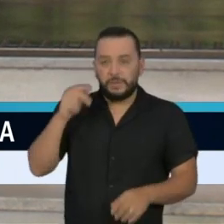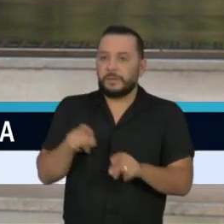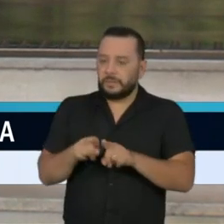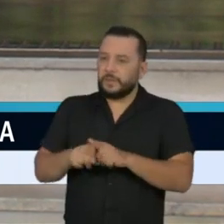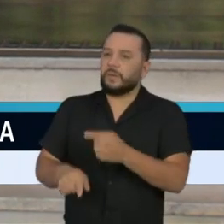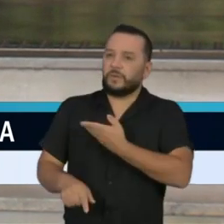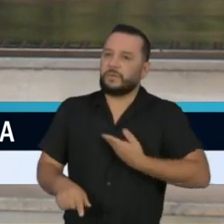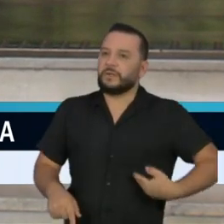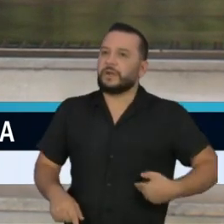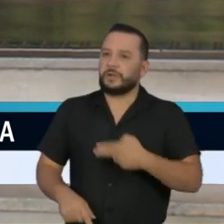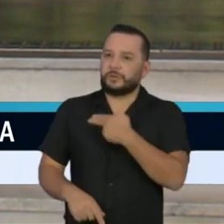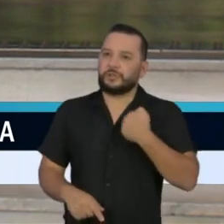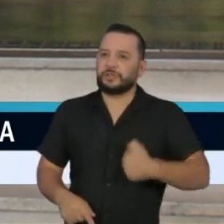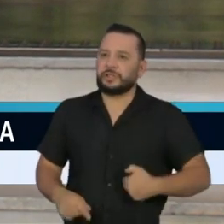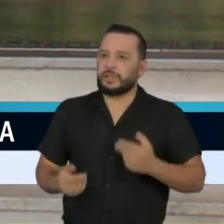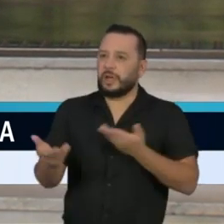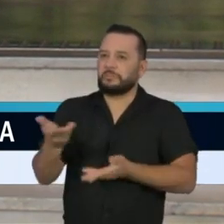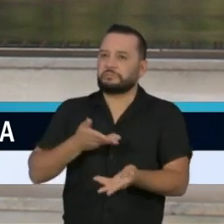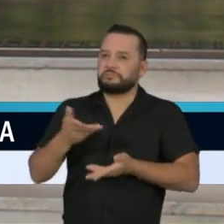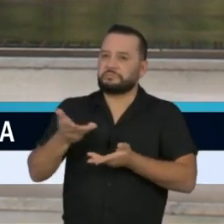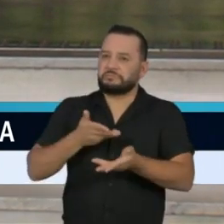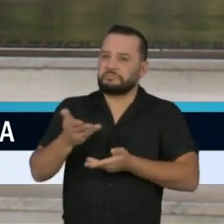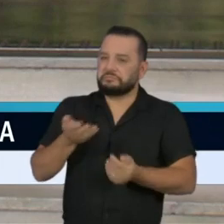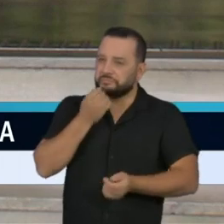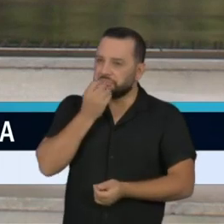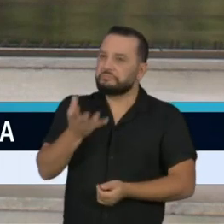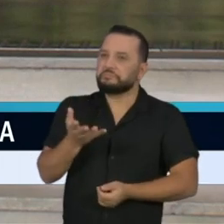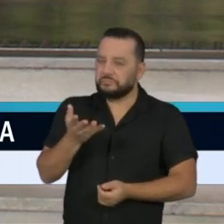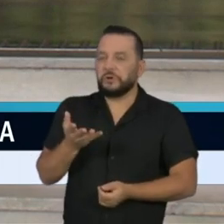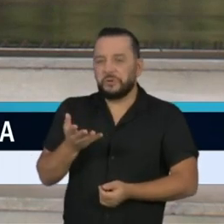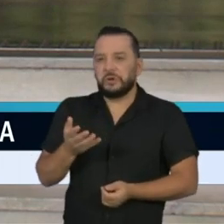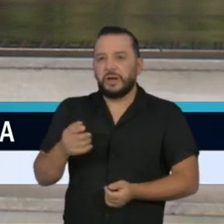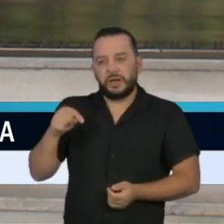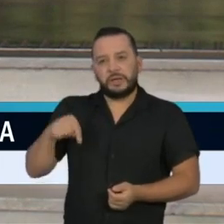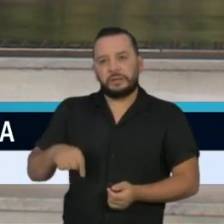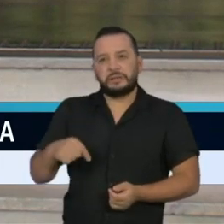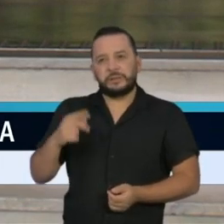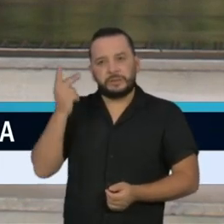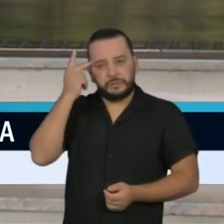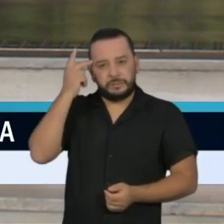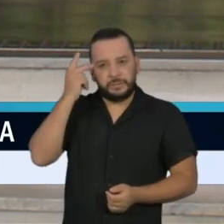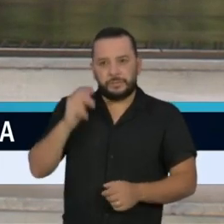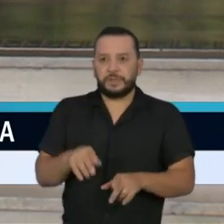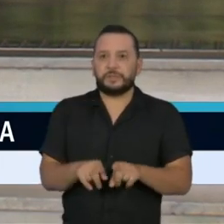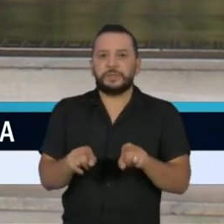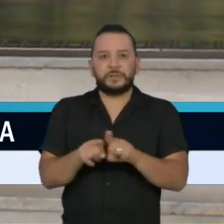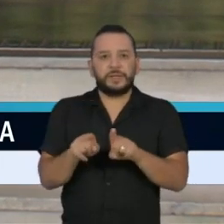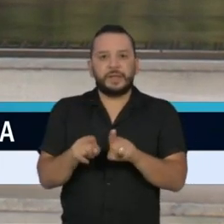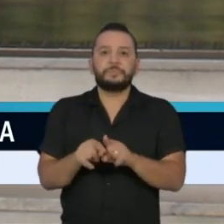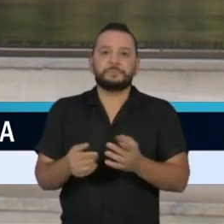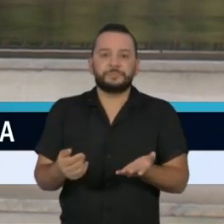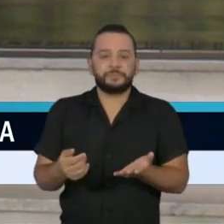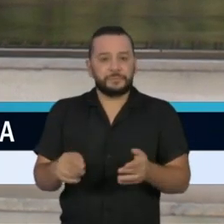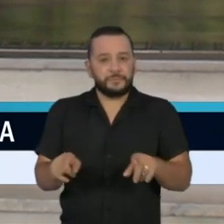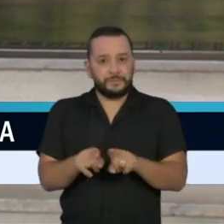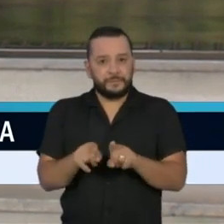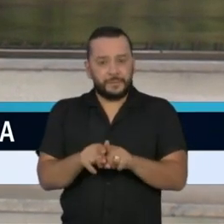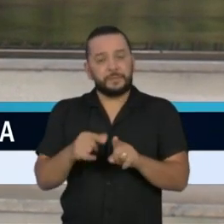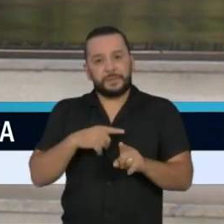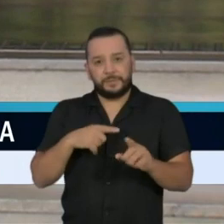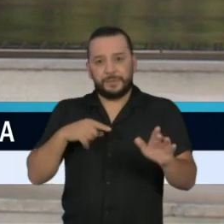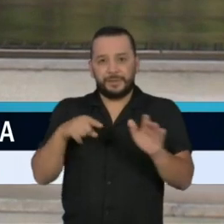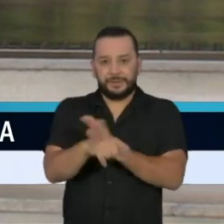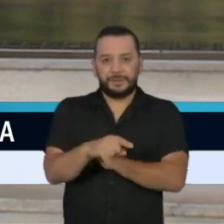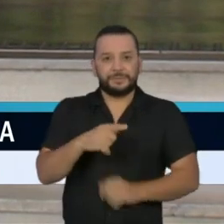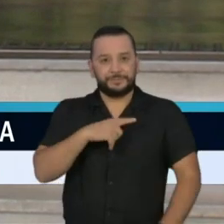boa, fluida e correta com o governo do Estado de São Paulo. Vamos agora à próxima pergunta. Ela é